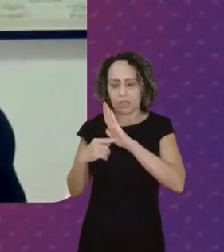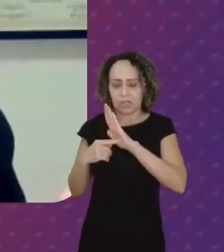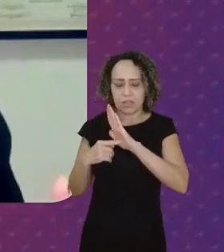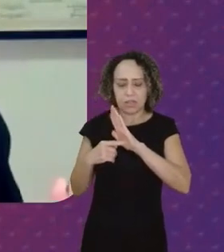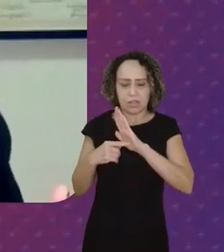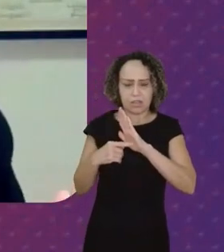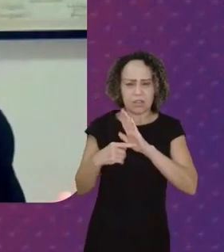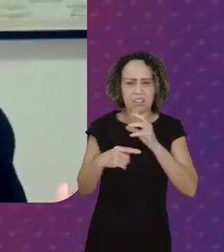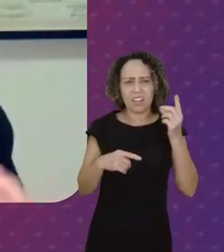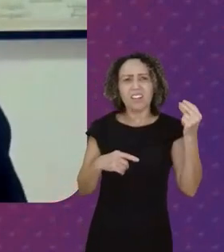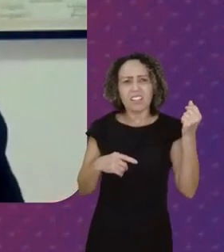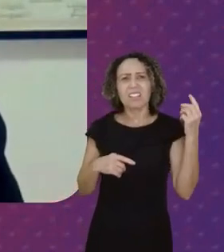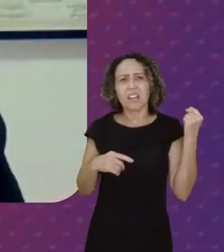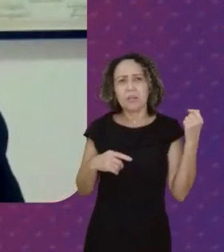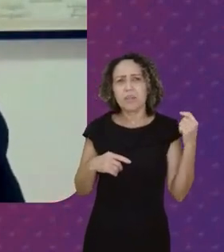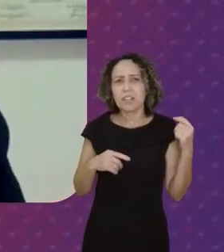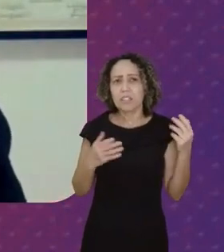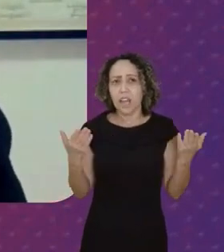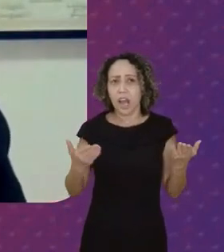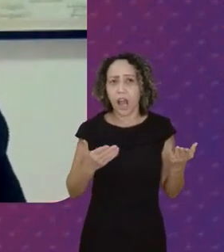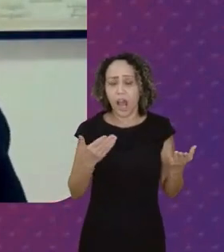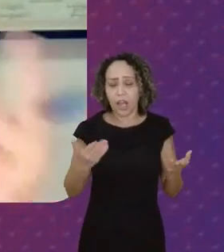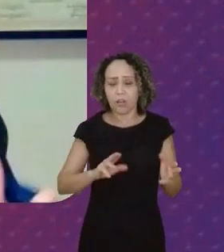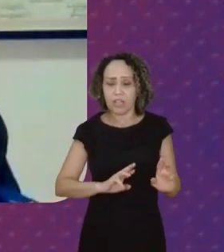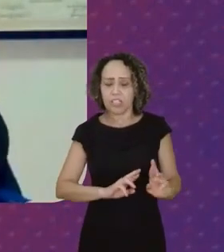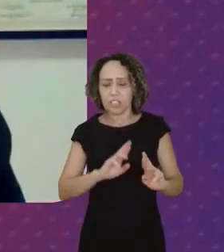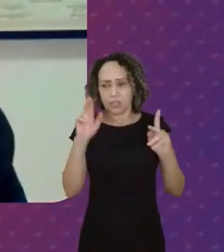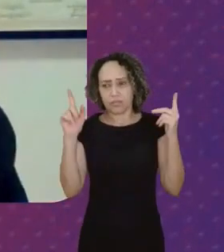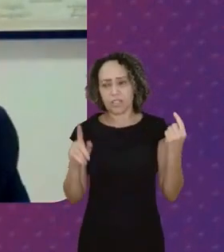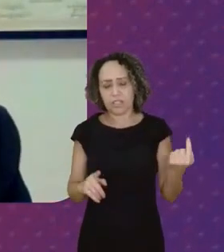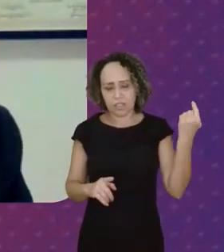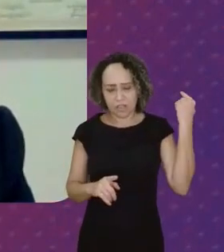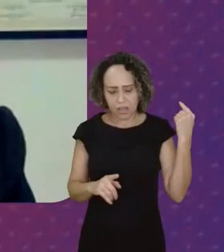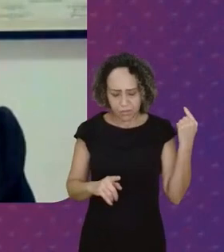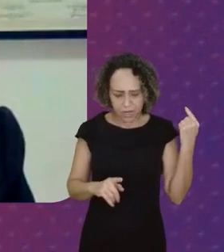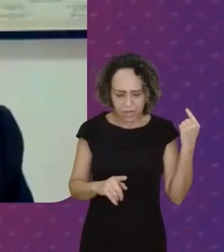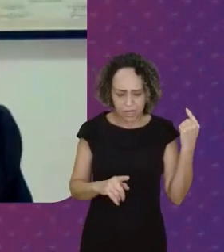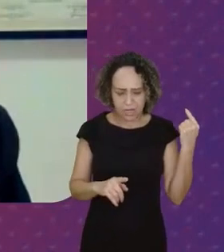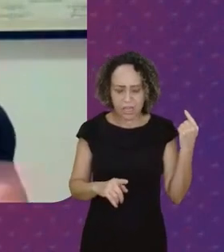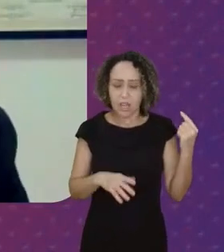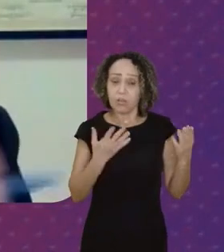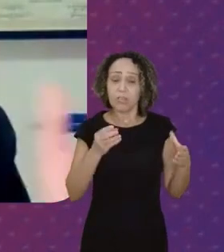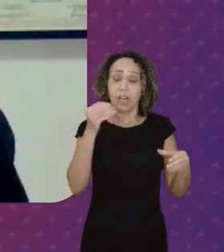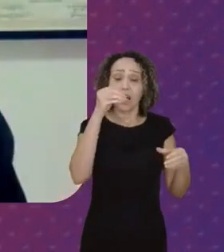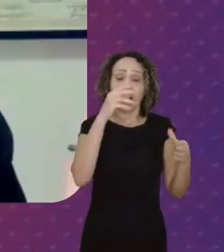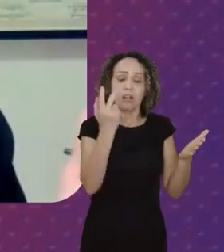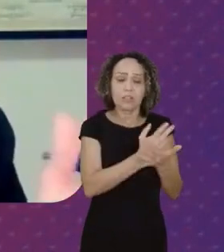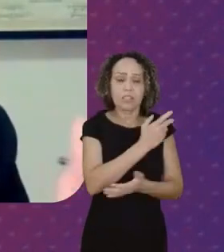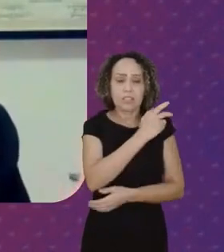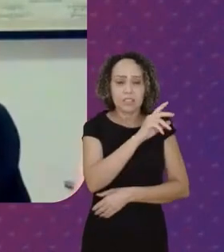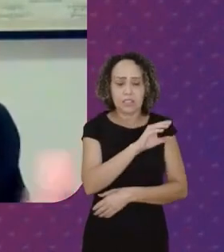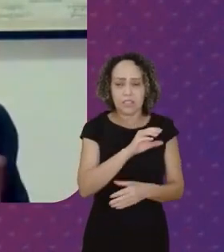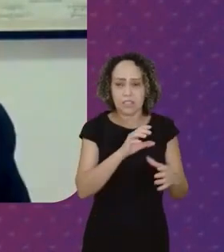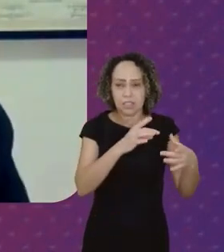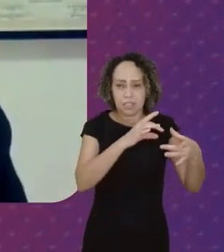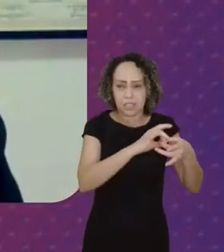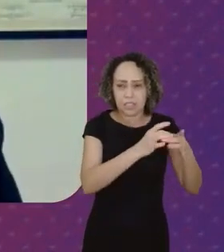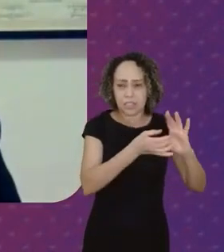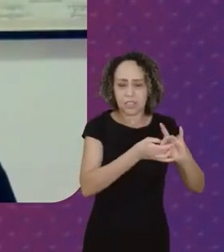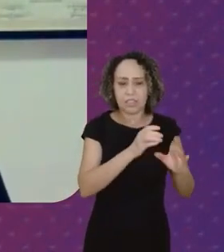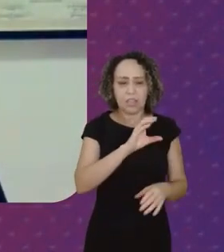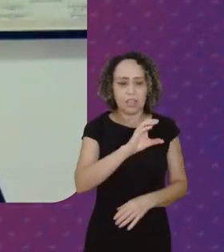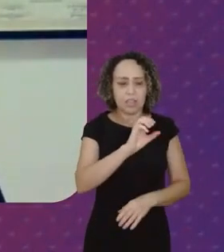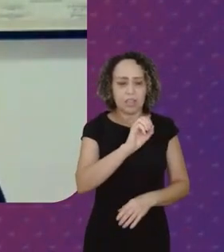como era antigamente, que, quando acontecia com as coligações proporcionais, que apenas um único partido contribuísse